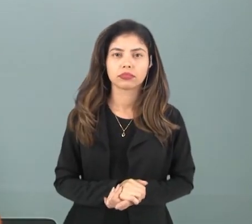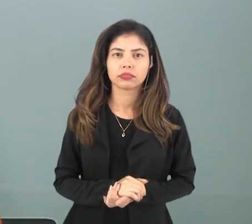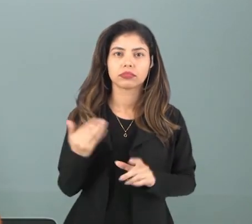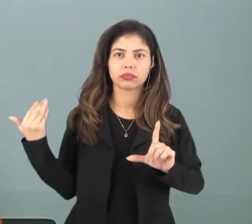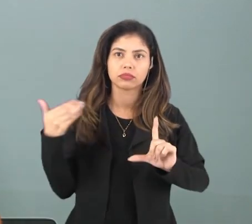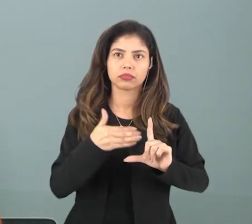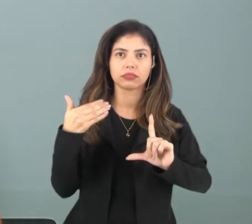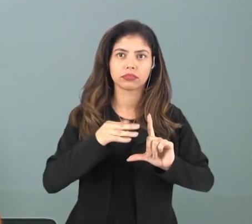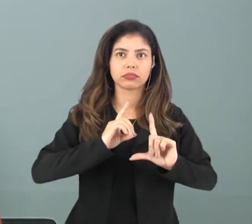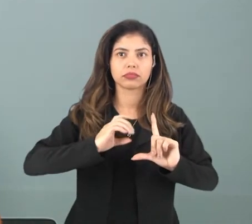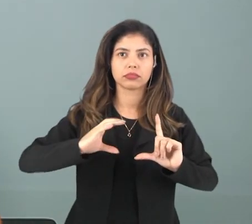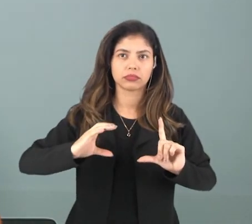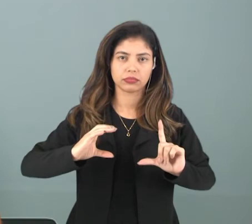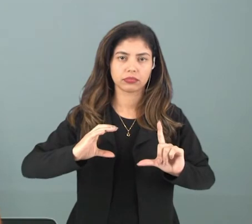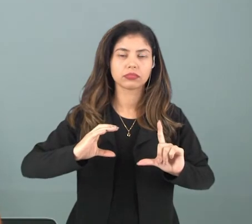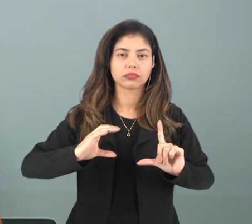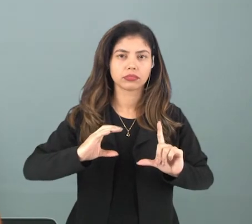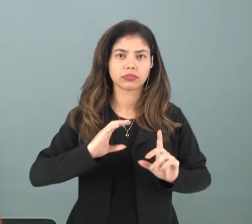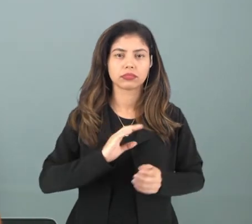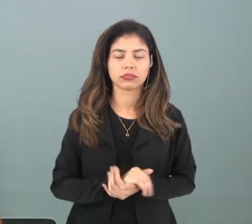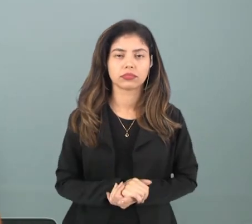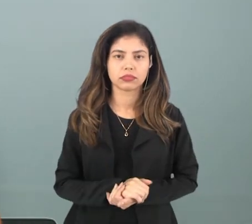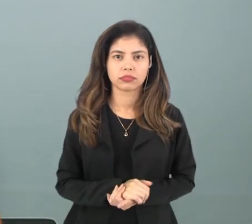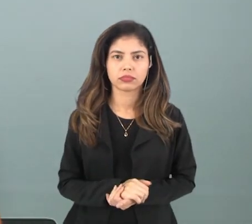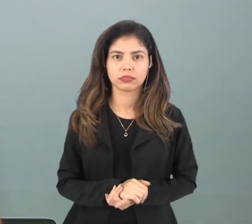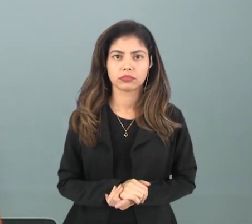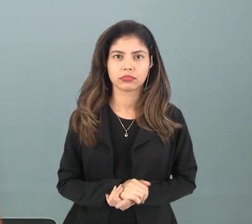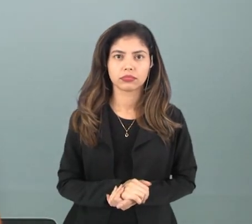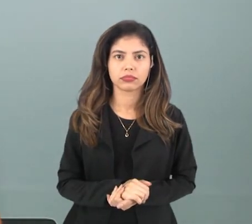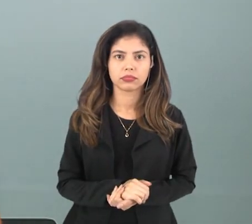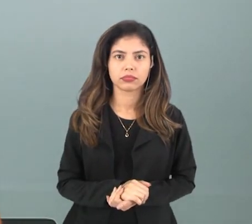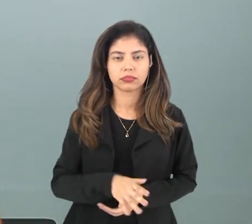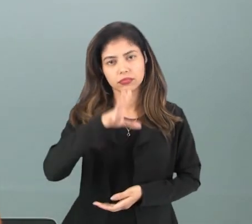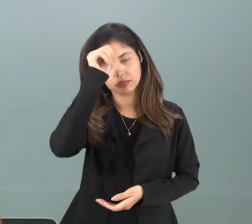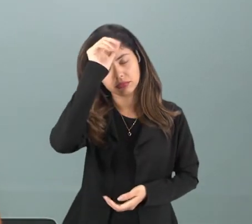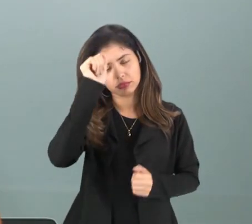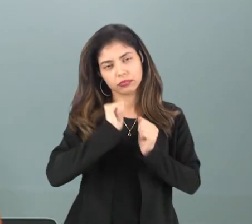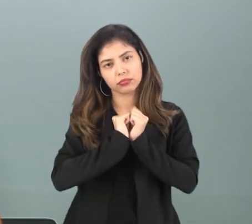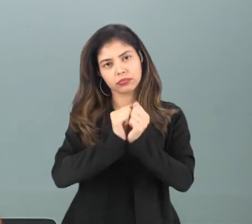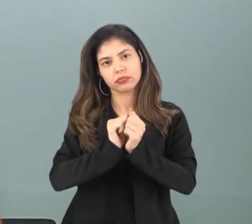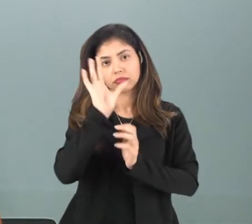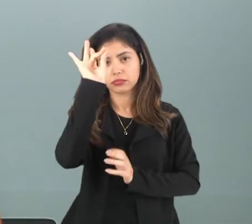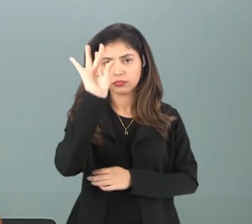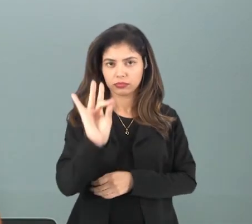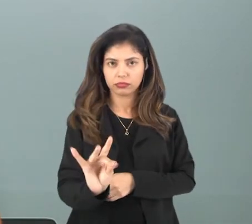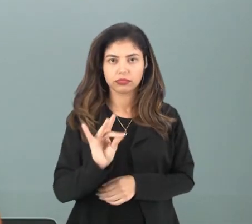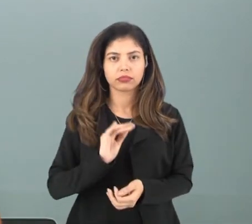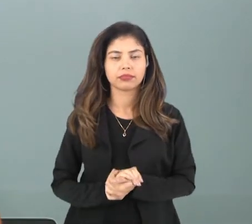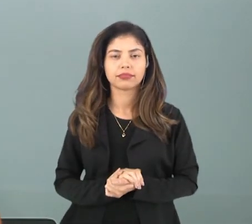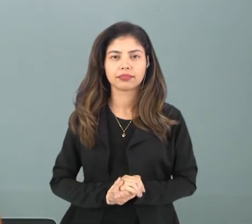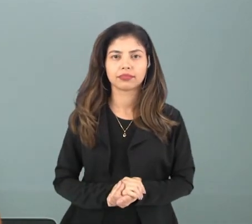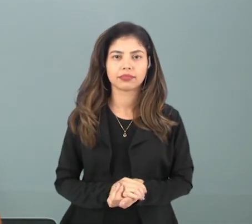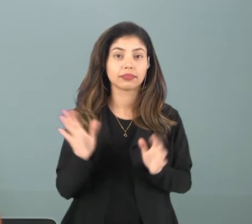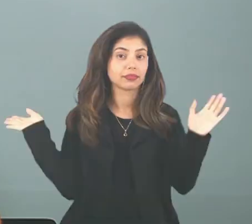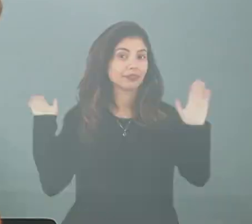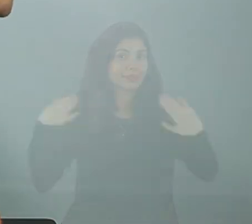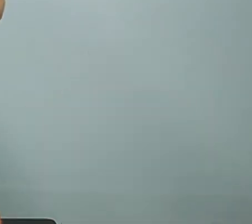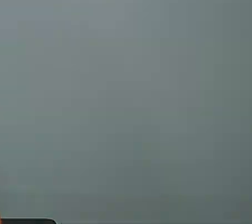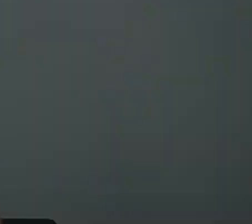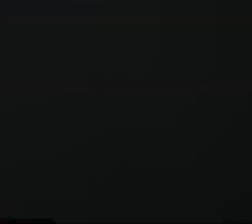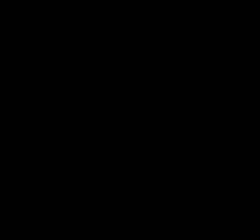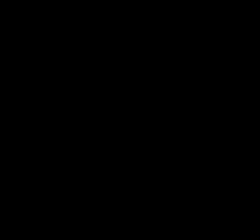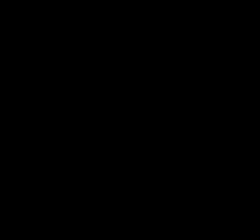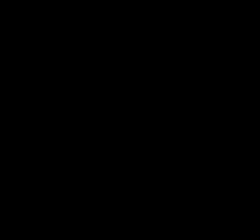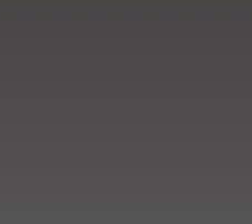lá na nossa plataforma Eduque. E vamos aprender juntos a cada dia. Ok? Tchau, tchau!